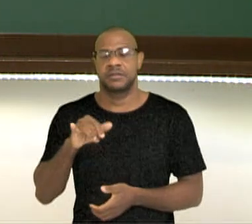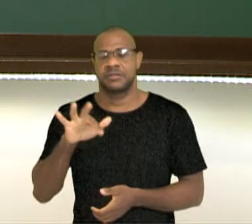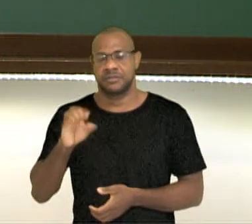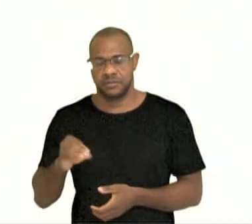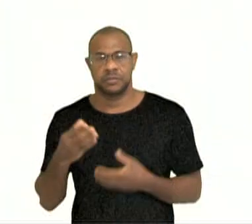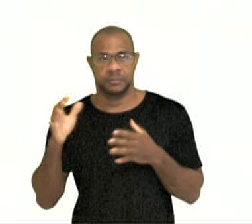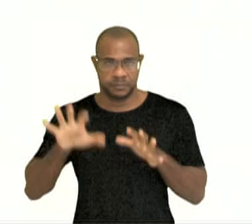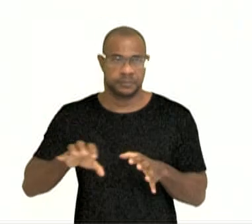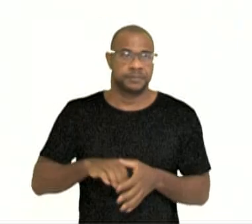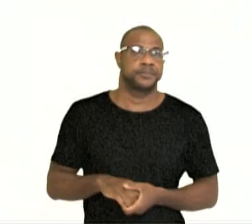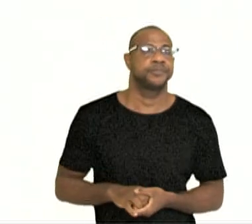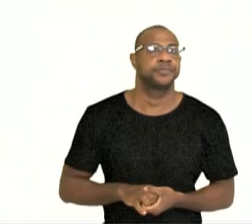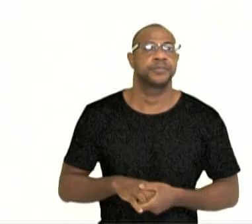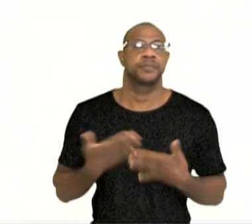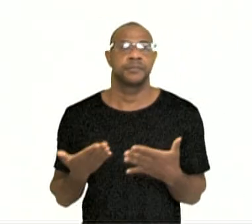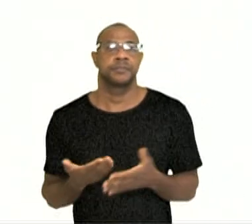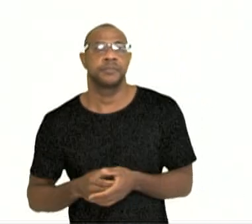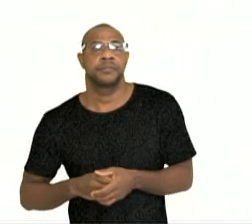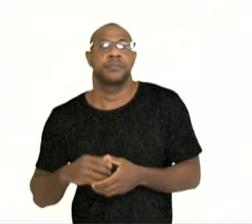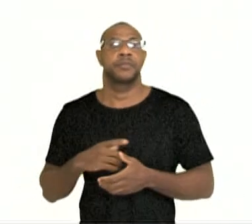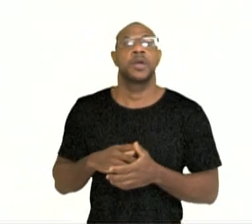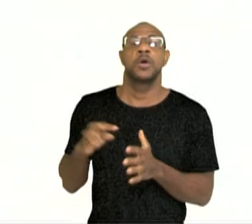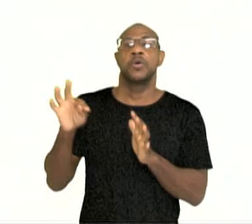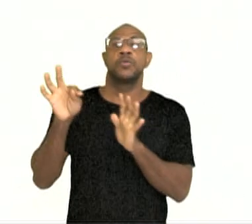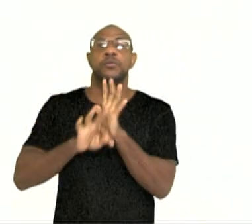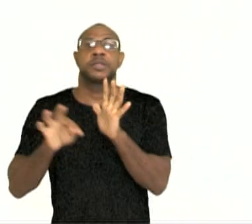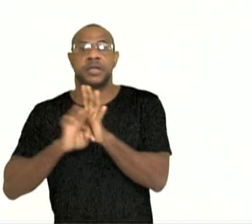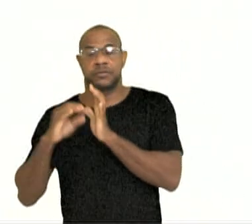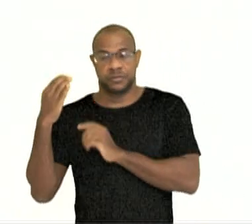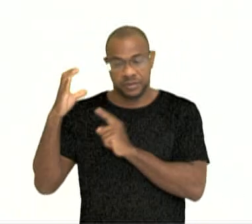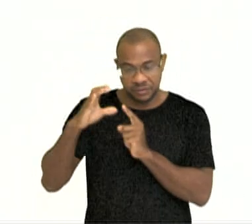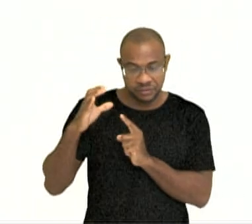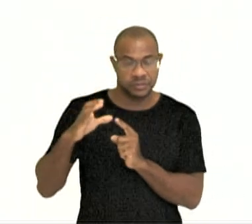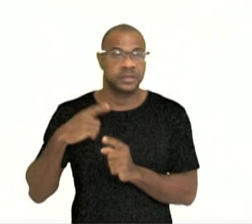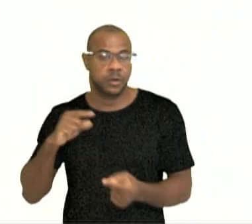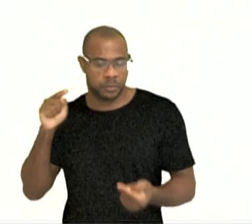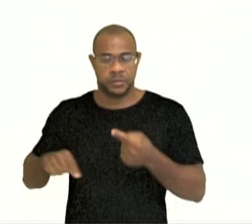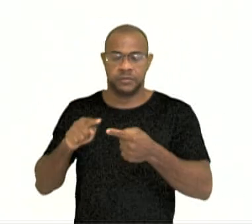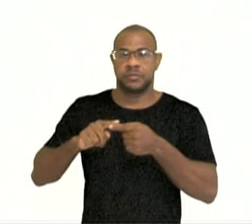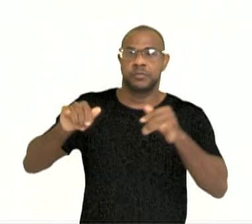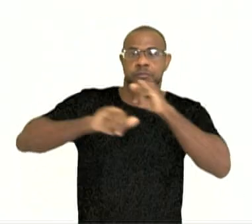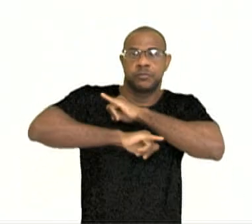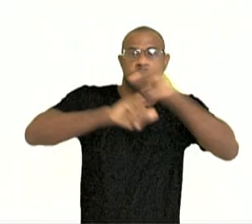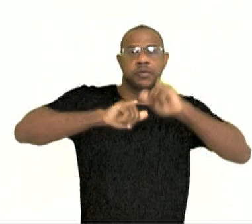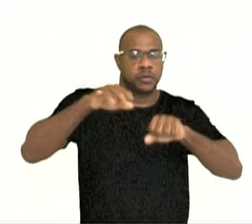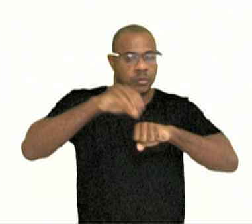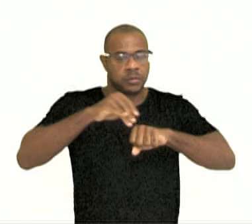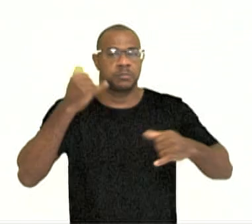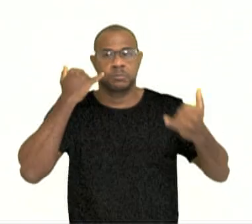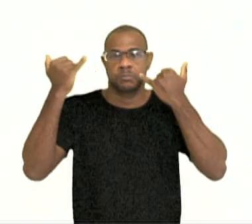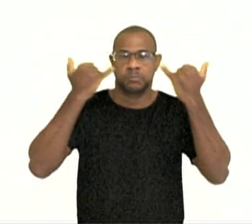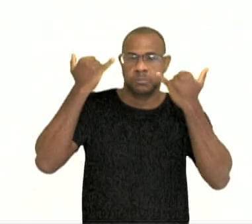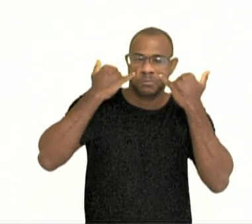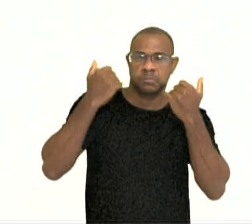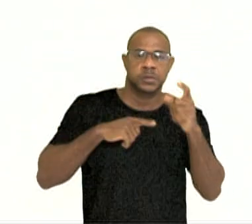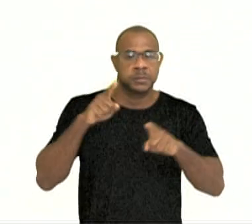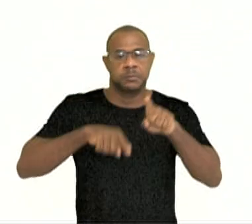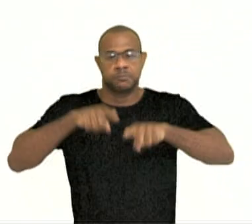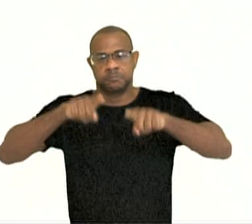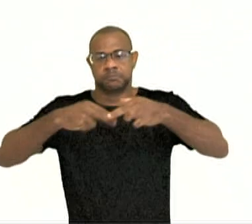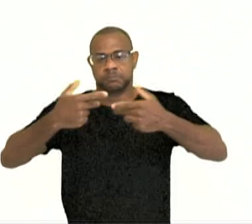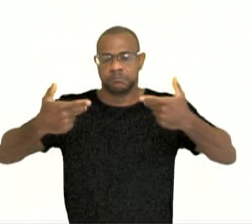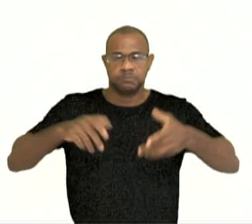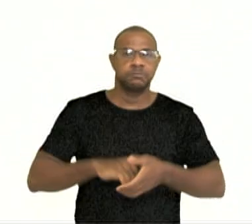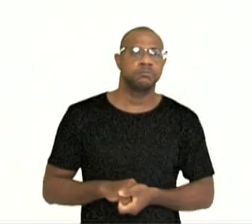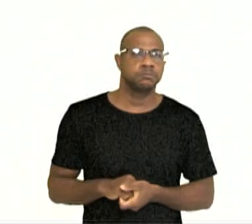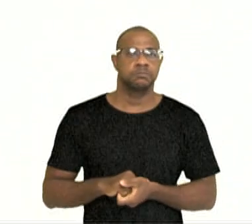didático científico é aquele que possui como objetivo a divulgação dos conhecimentos, informações e dados científicos.